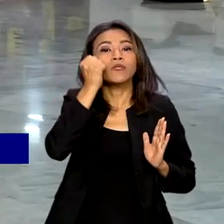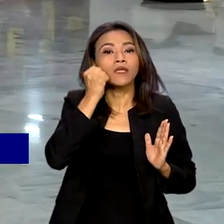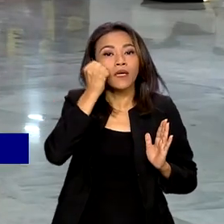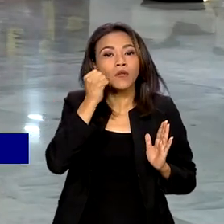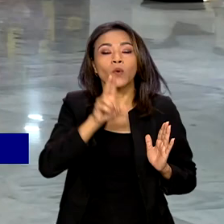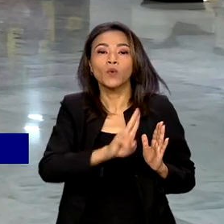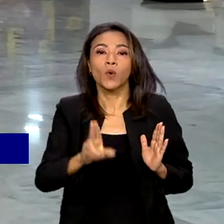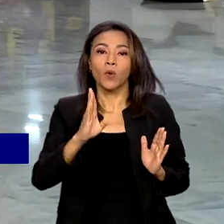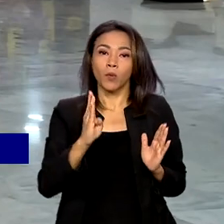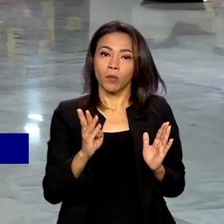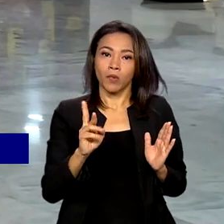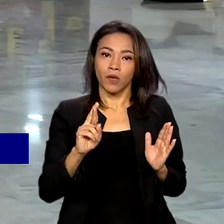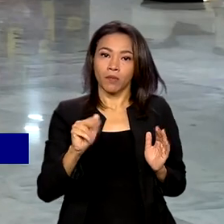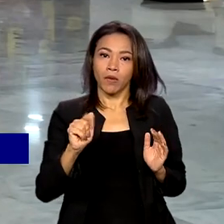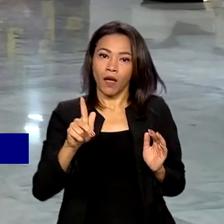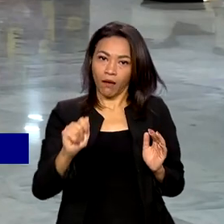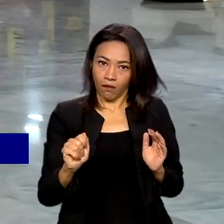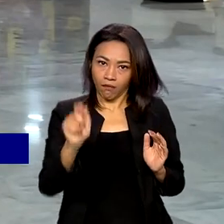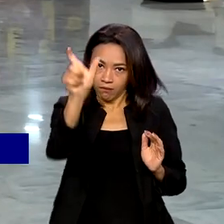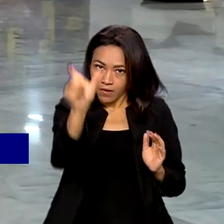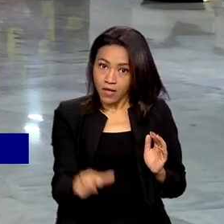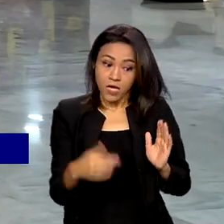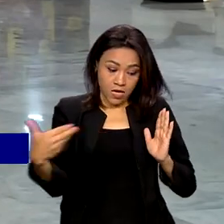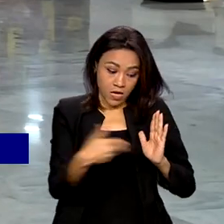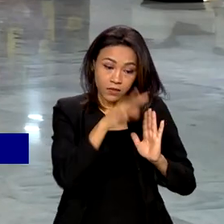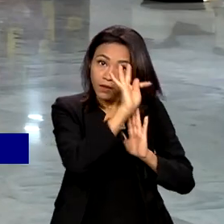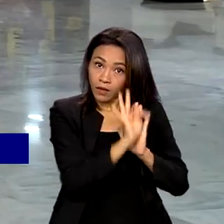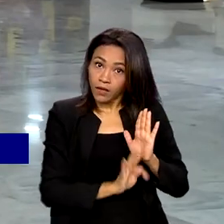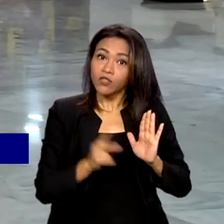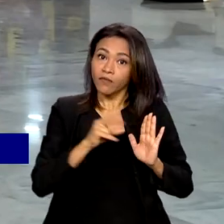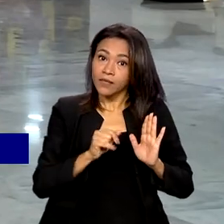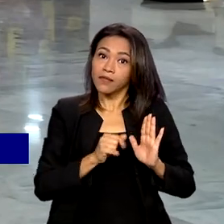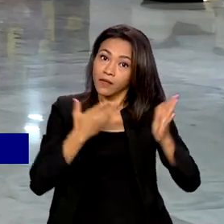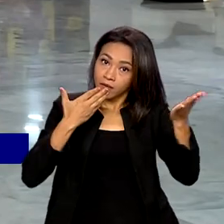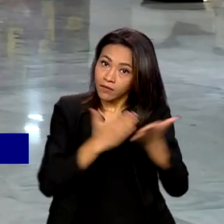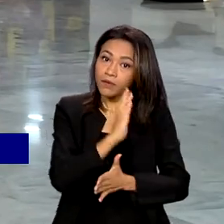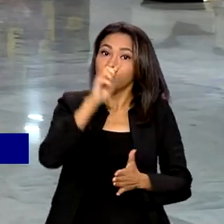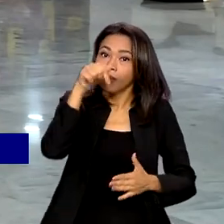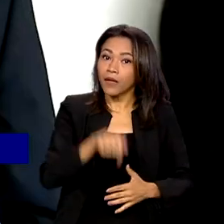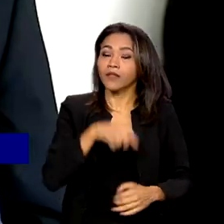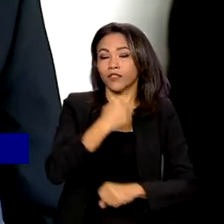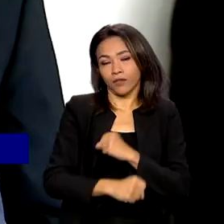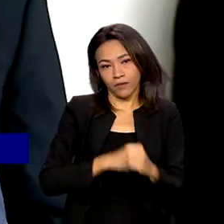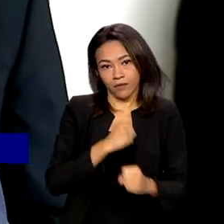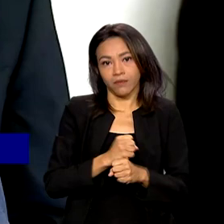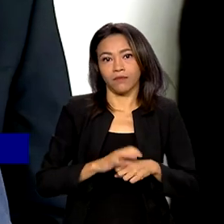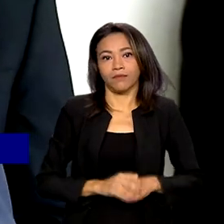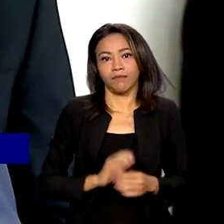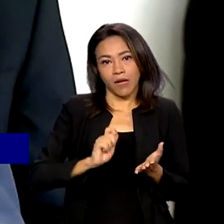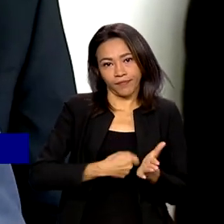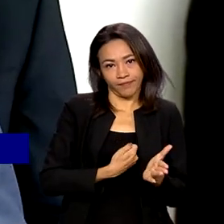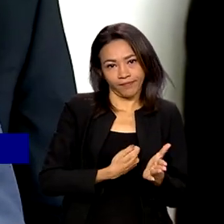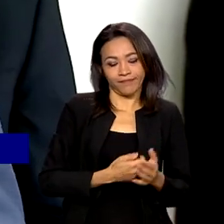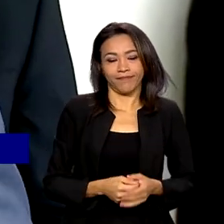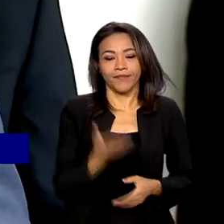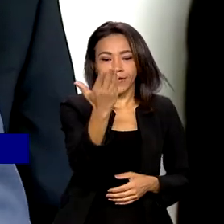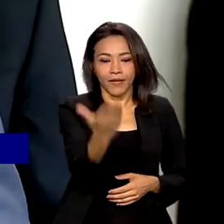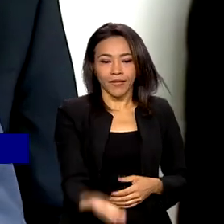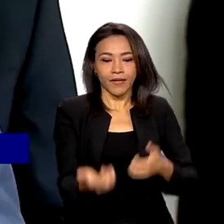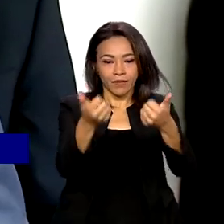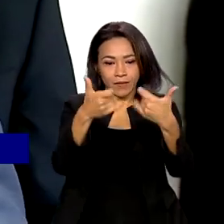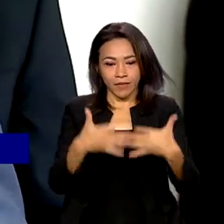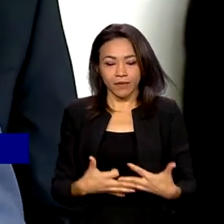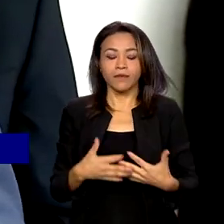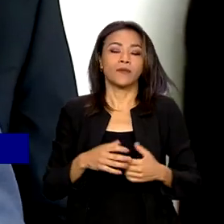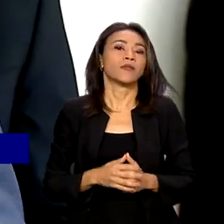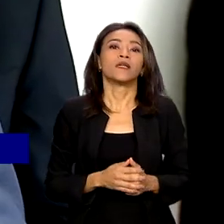Eduardo Braga. E a expectativa é que o texto seja promulgado ainda este ano. E isso vai pavimentar o caminho para que a nossa